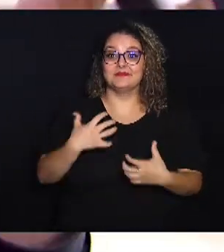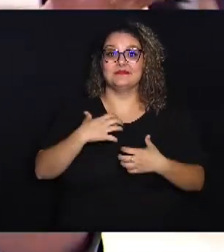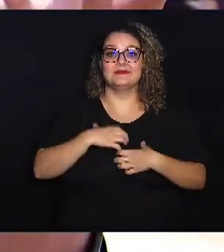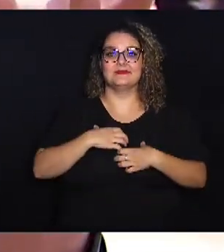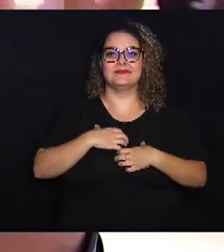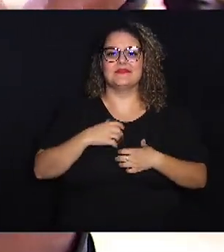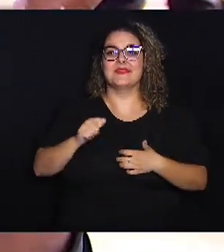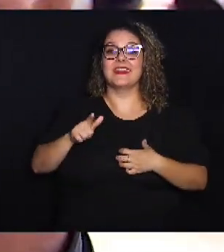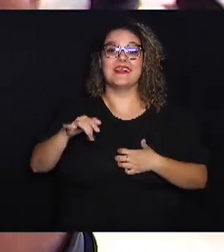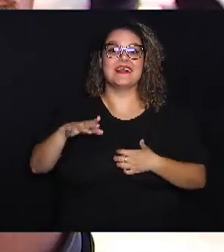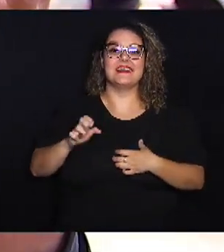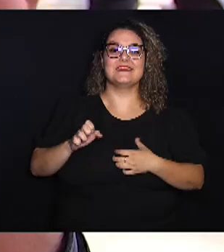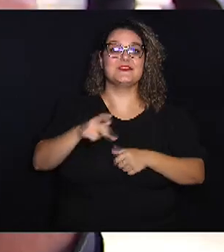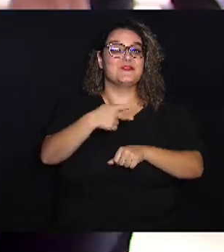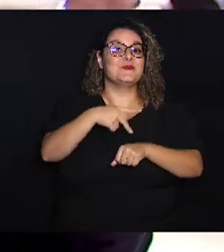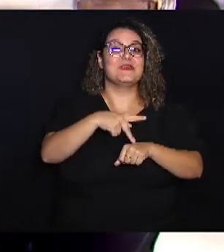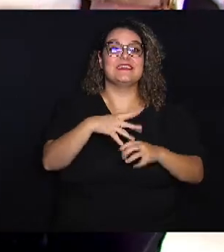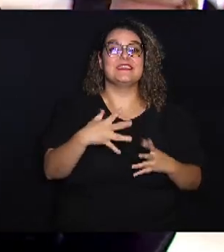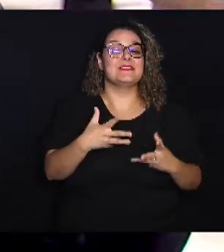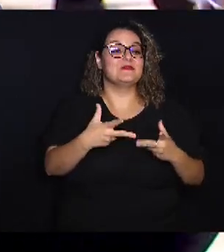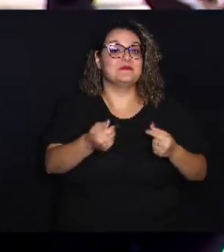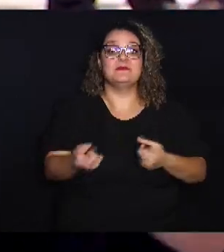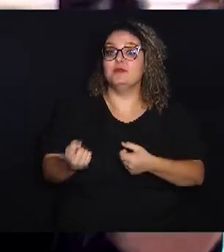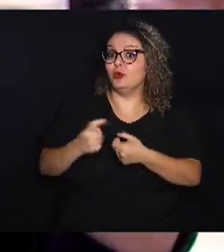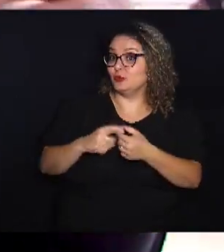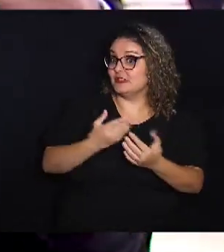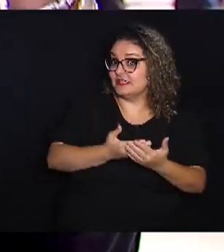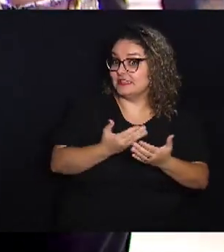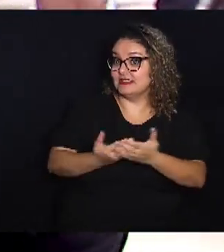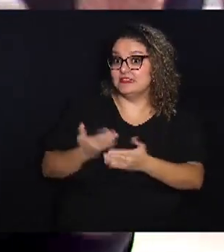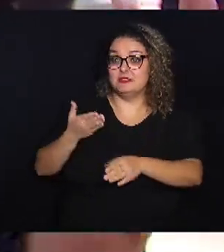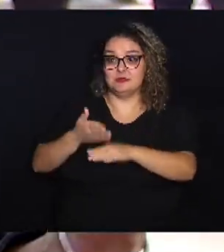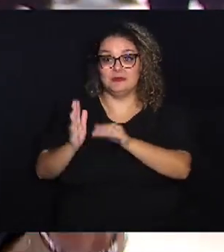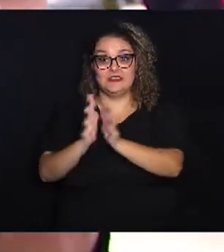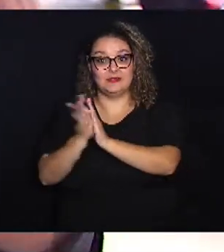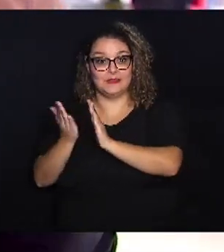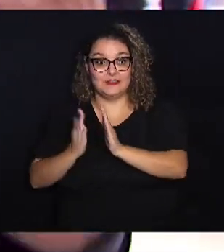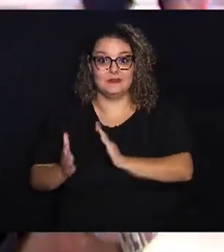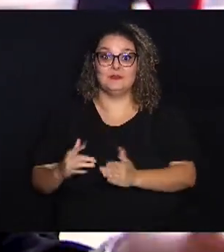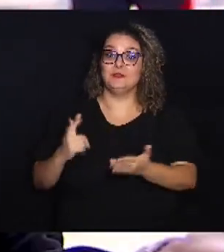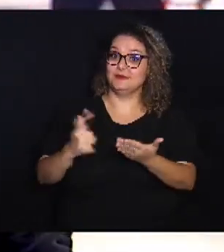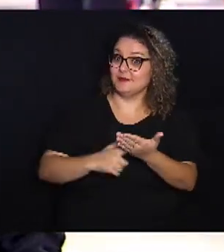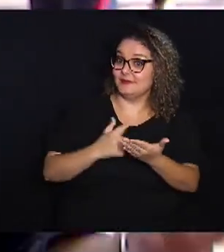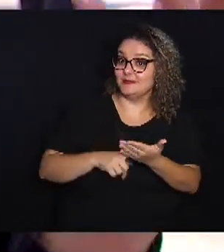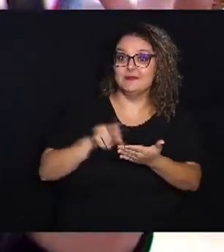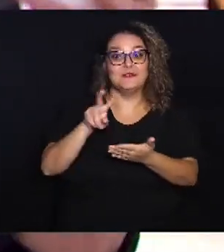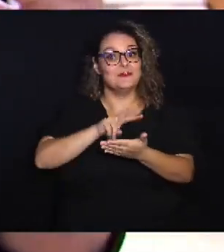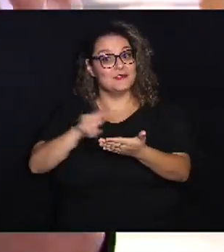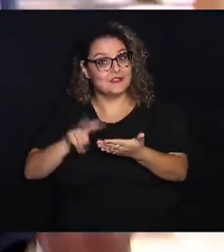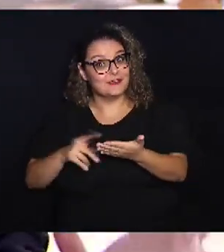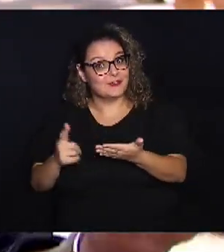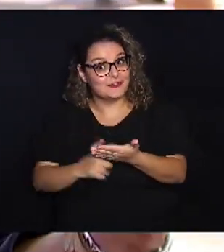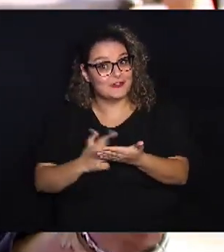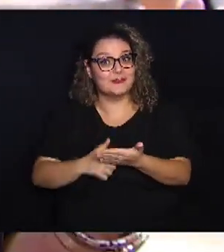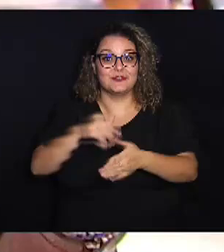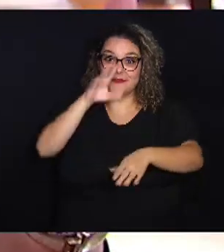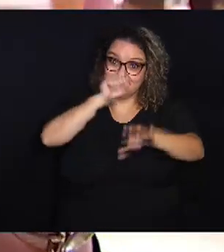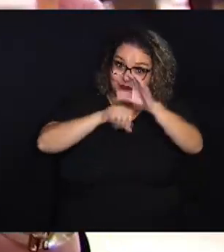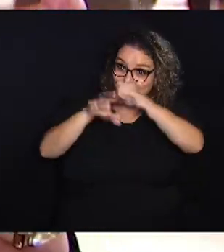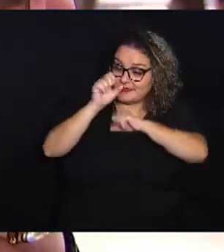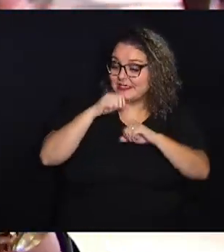País das Maravilhas. Eu voltei a estudar, participo na biblioteca, pego livros, vou ler os livros, estou